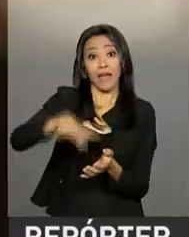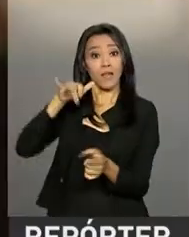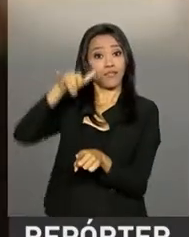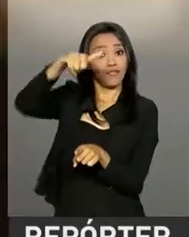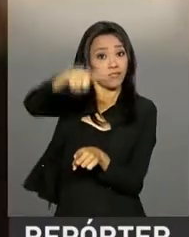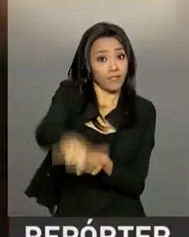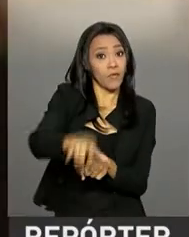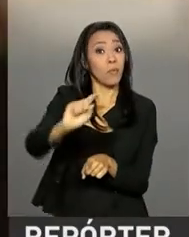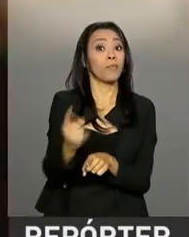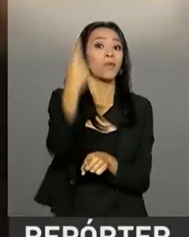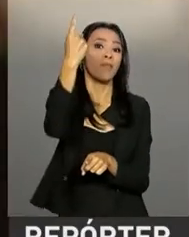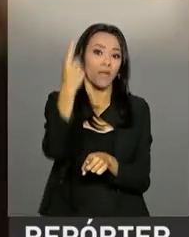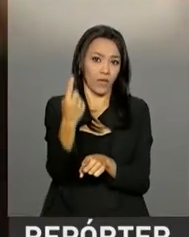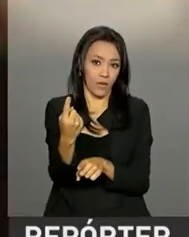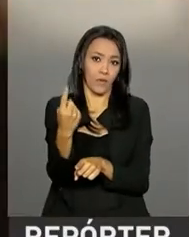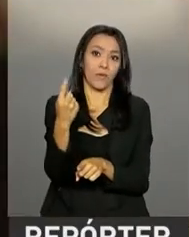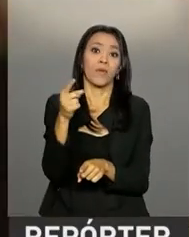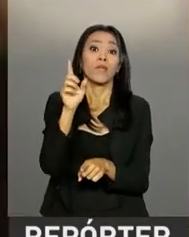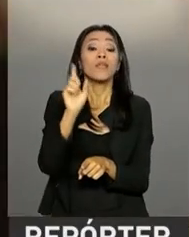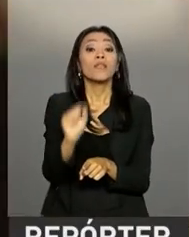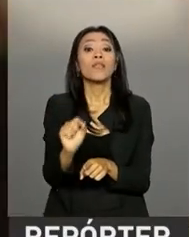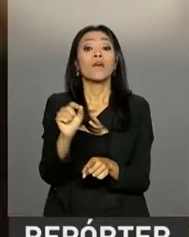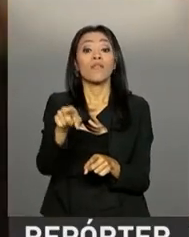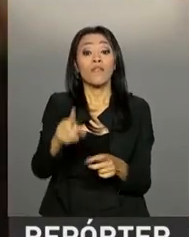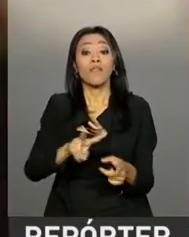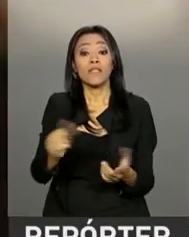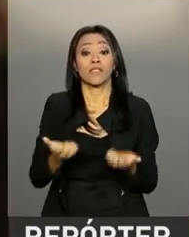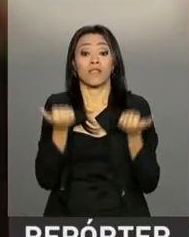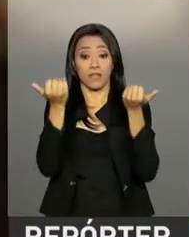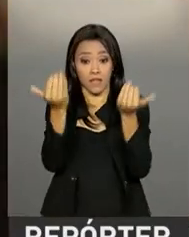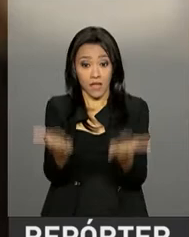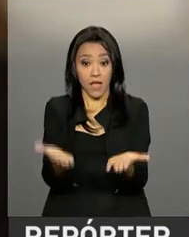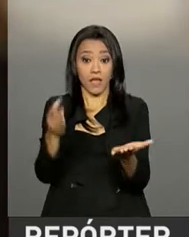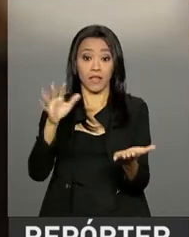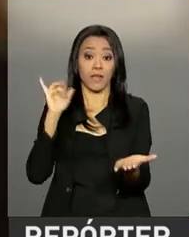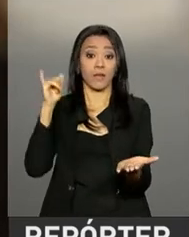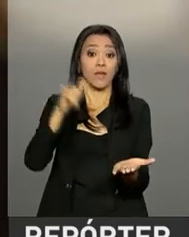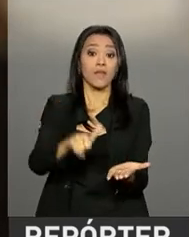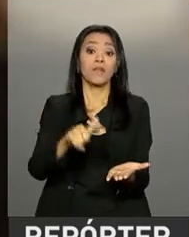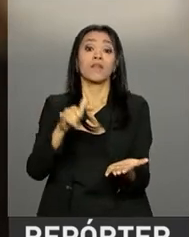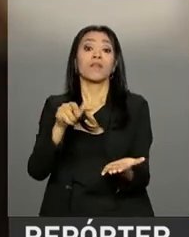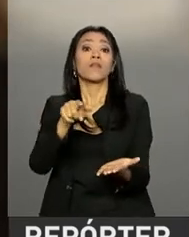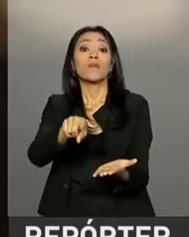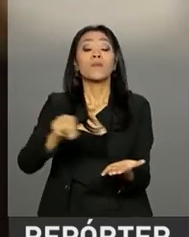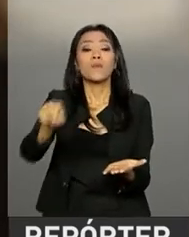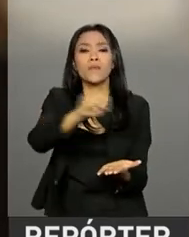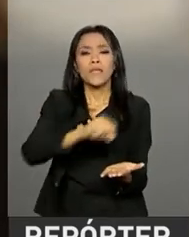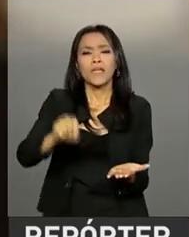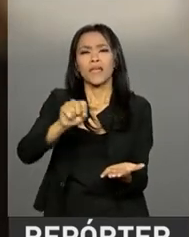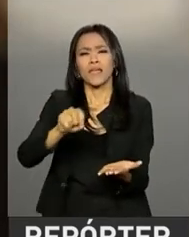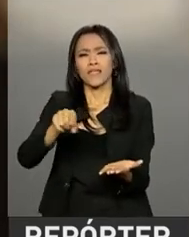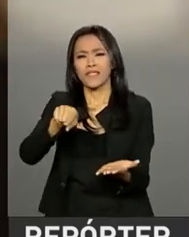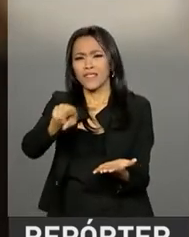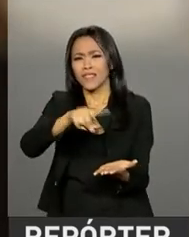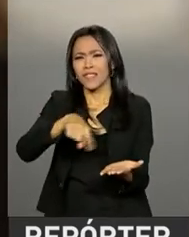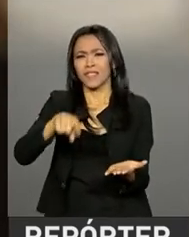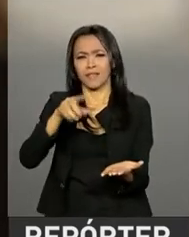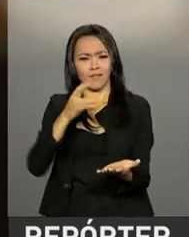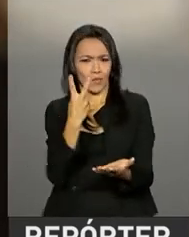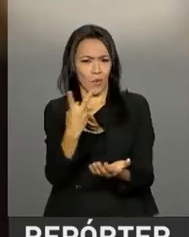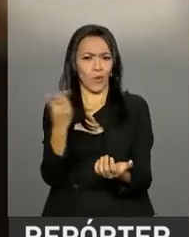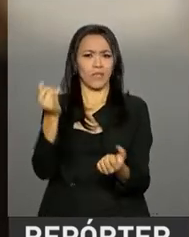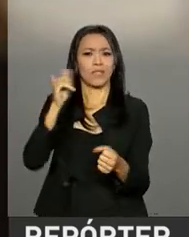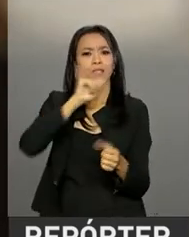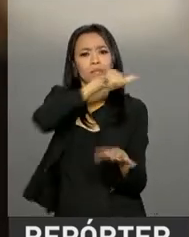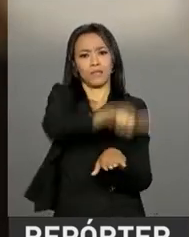beneficiado. Nesse primeiro momento, serão contempladas as exportações realizadas a partir dos aeroportos de Viracopos e Guarulhos, no